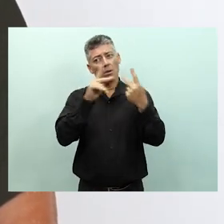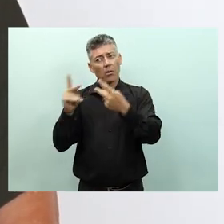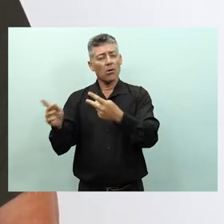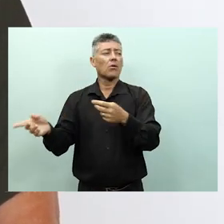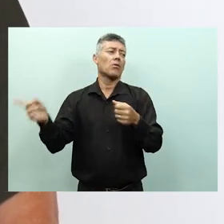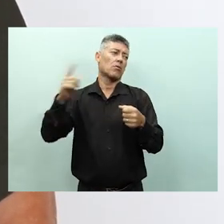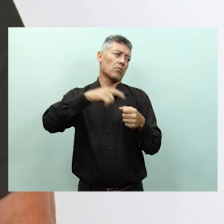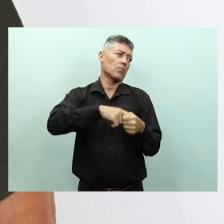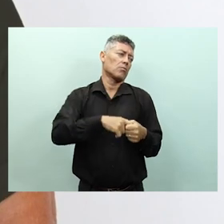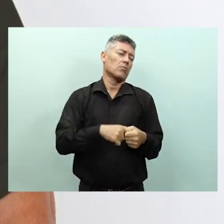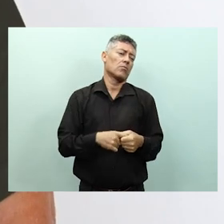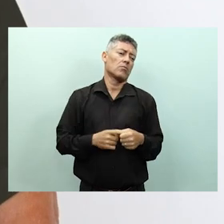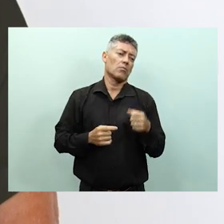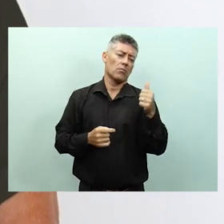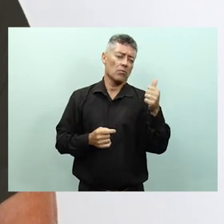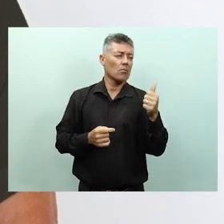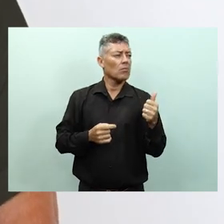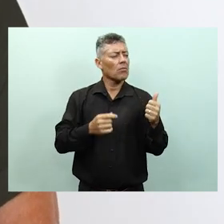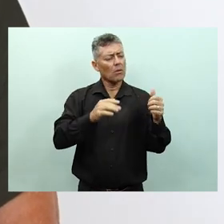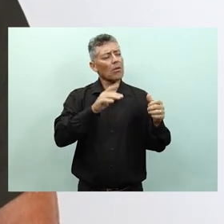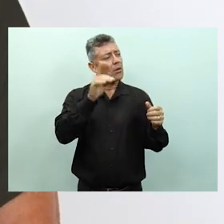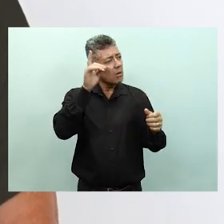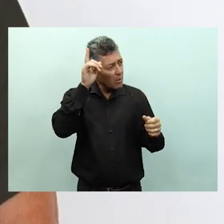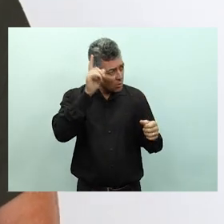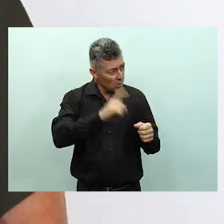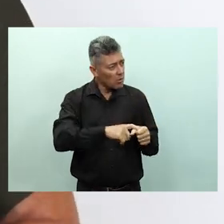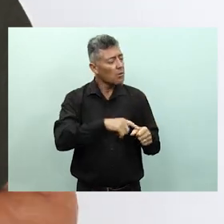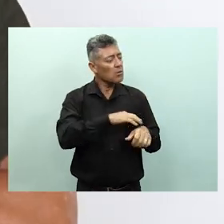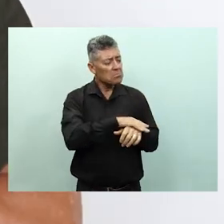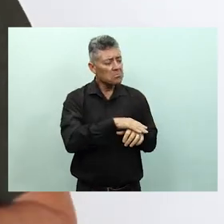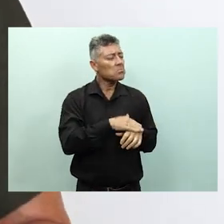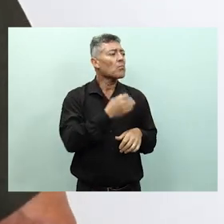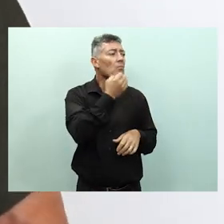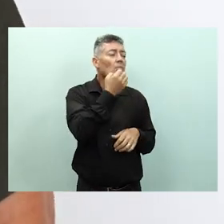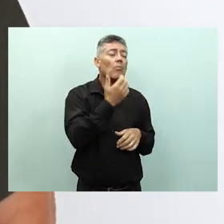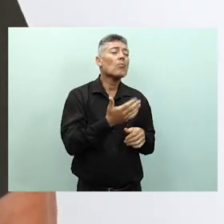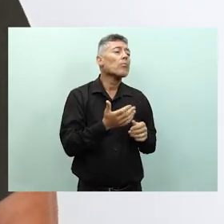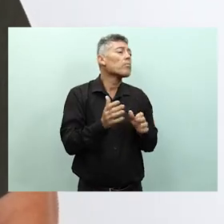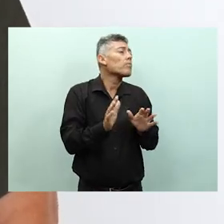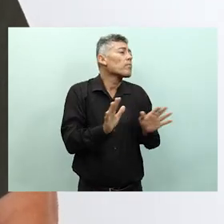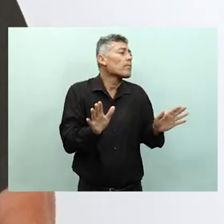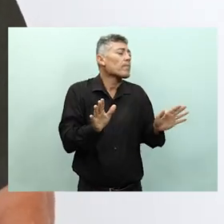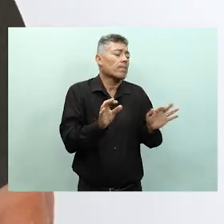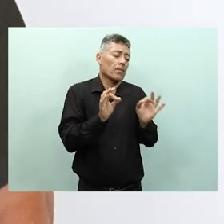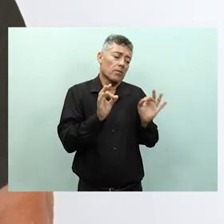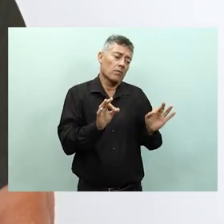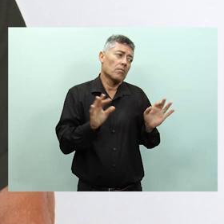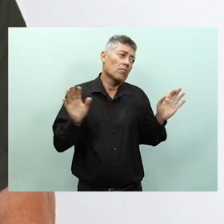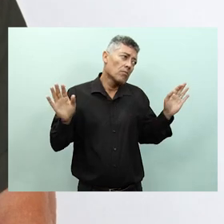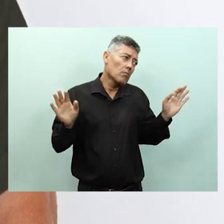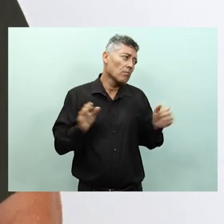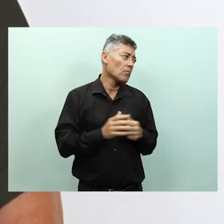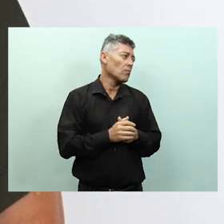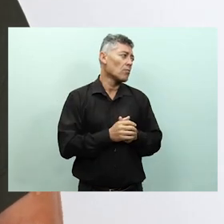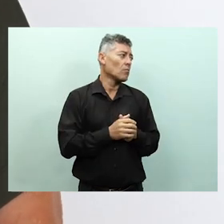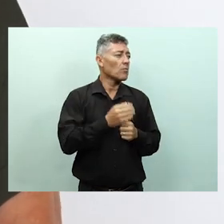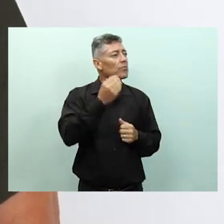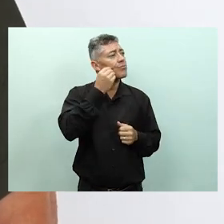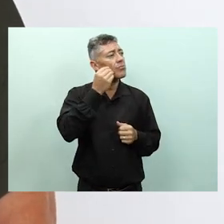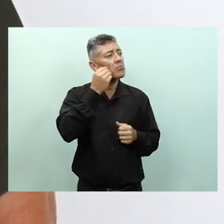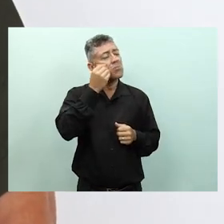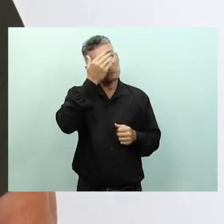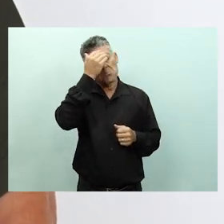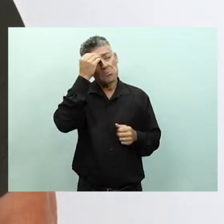eu converso. E foi dito e feito. Voltou, conversou com eles numa boa, ficou tudo ótimo. Então, ela era esse tipo de pessoa. Ela não se